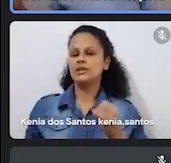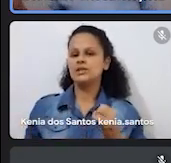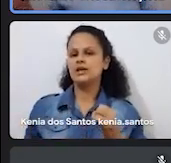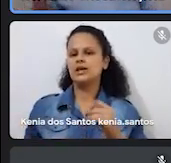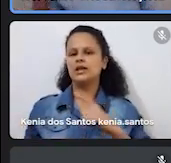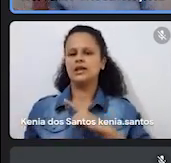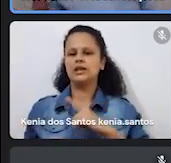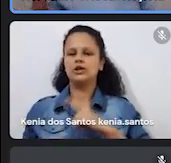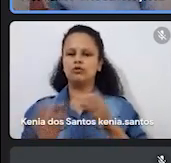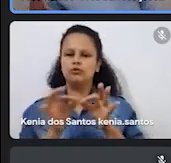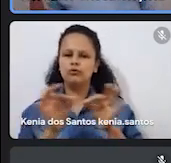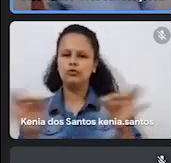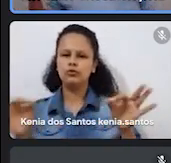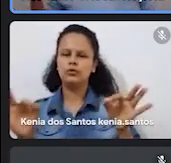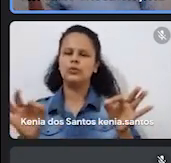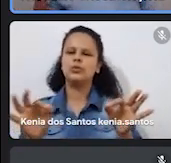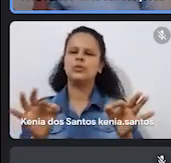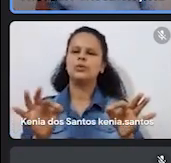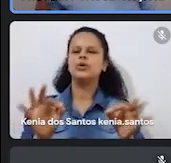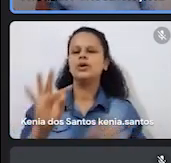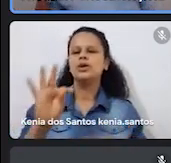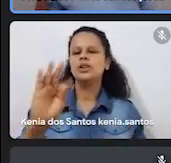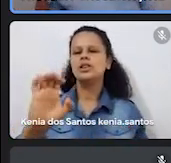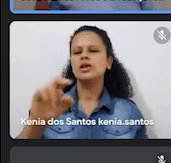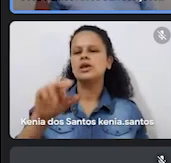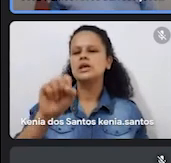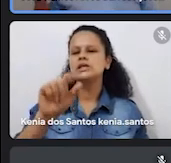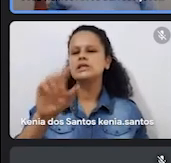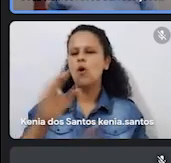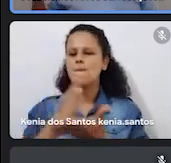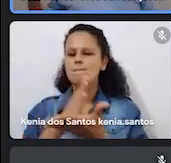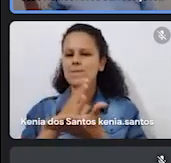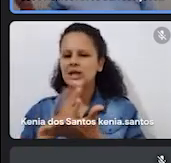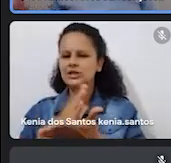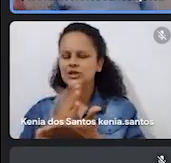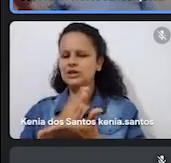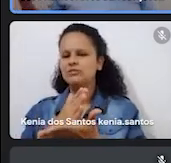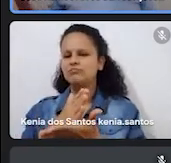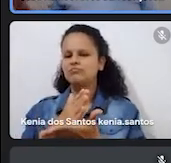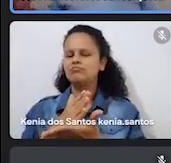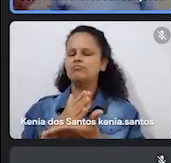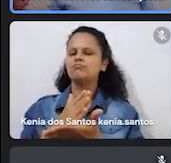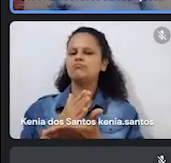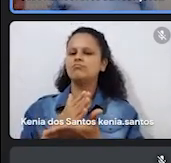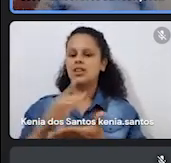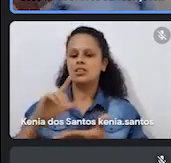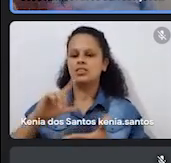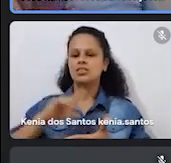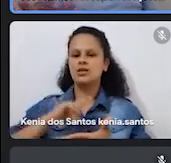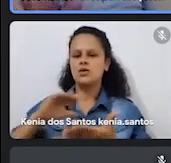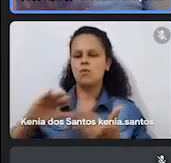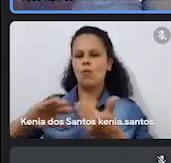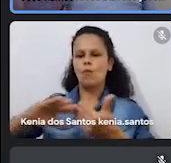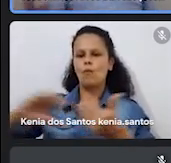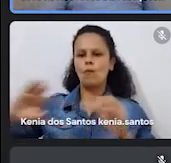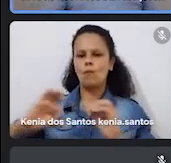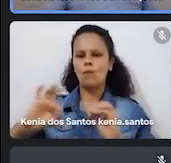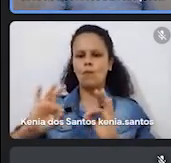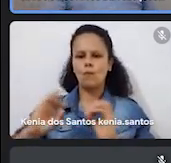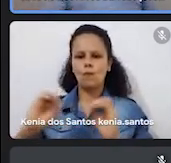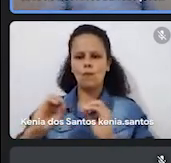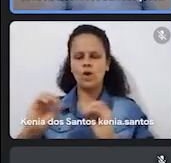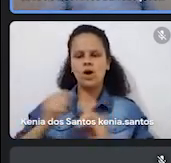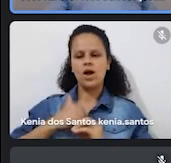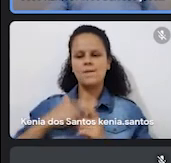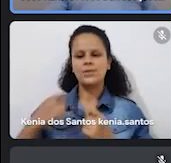de média tensão que não esteja isolado, eu tenho, se eu não tenho conhecimento, tenho que ficar ali a no